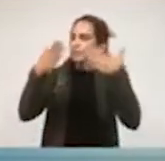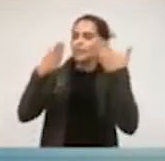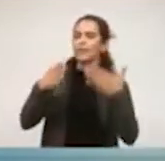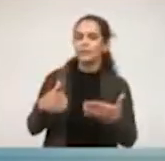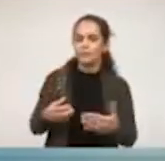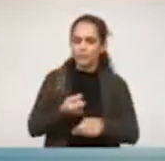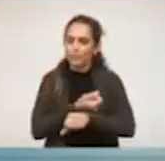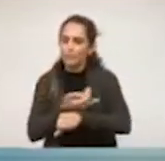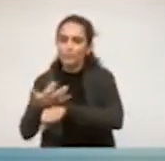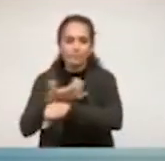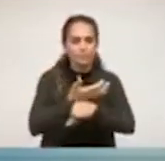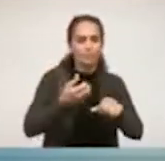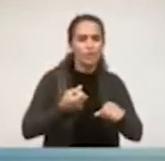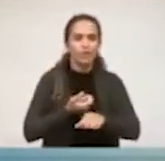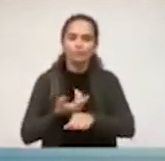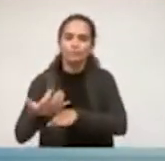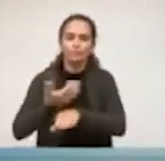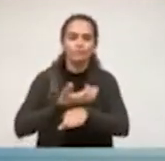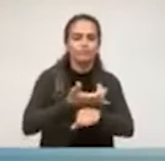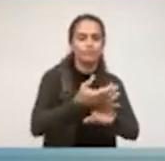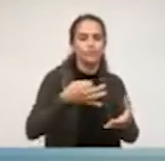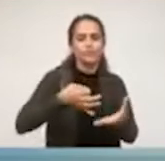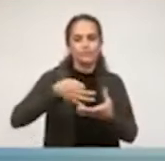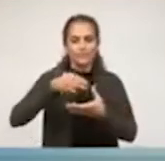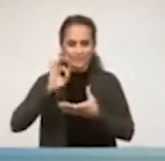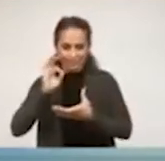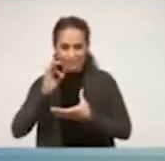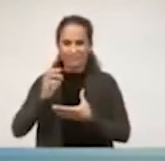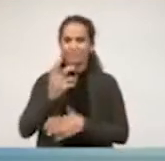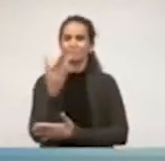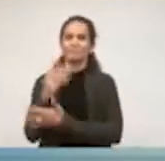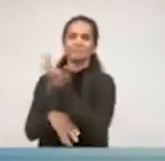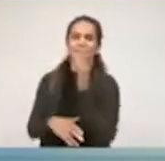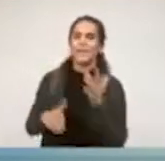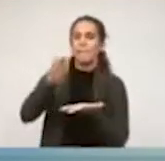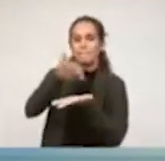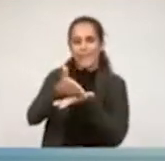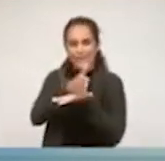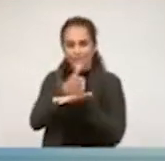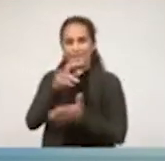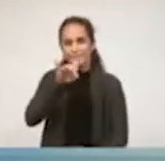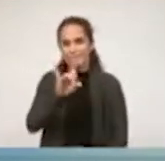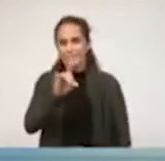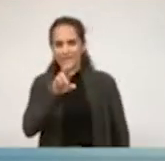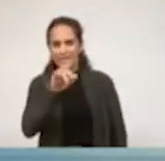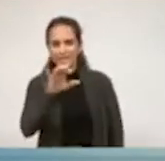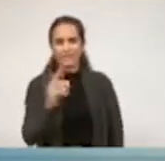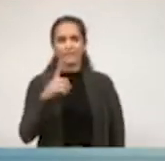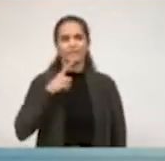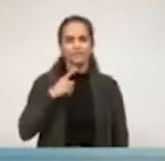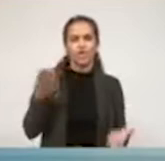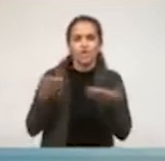mais produtores que são meio hero's e café em Rondônia Talvez isso tenha se estado